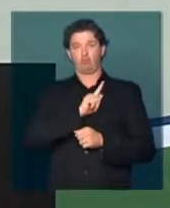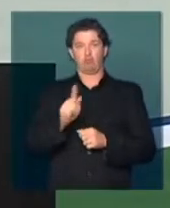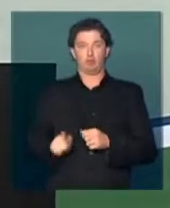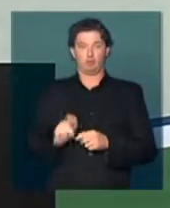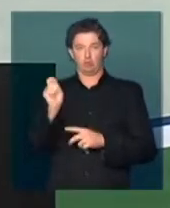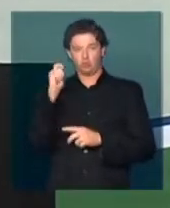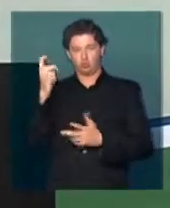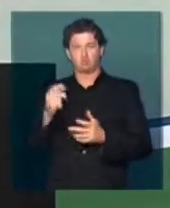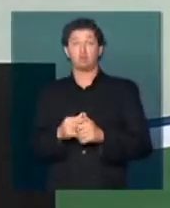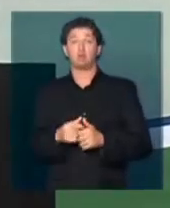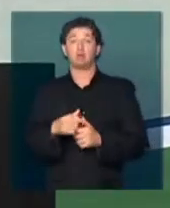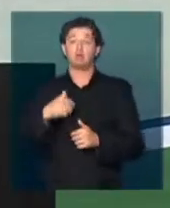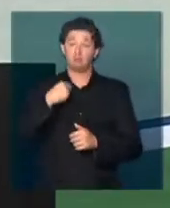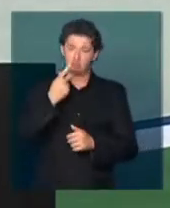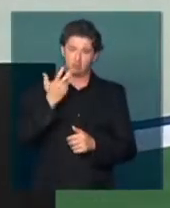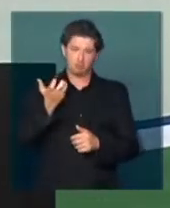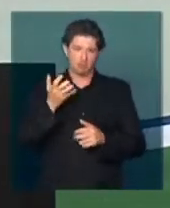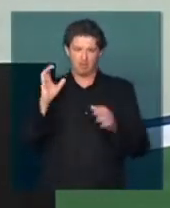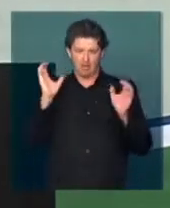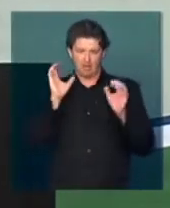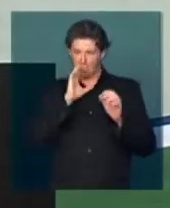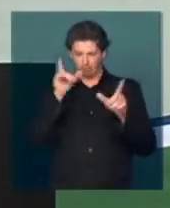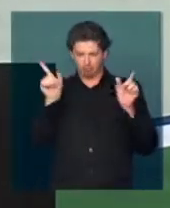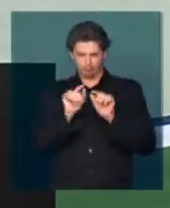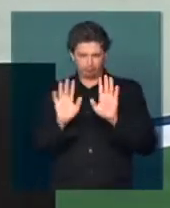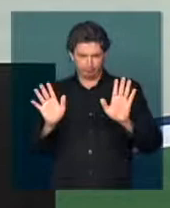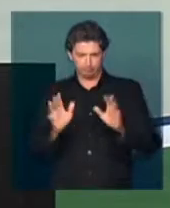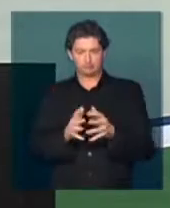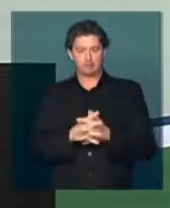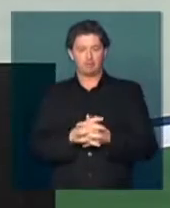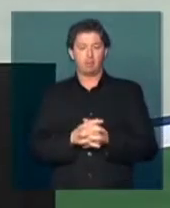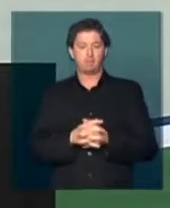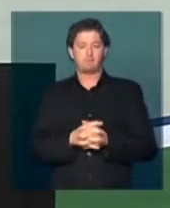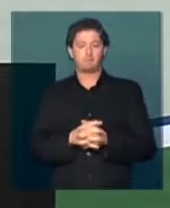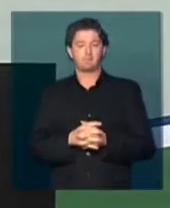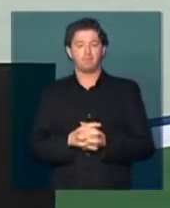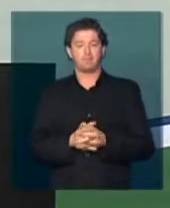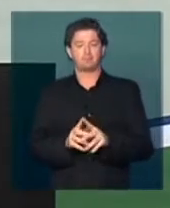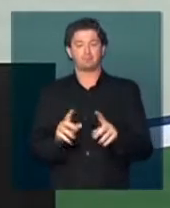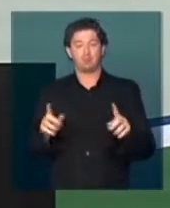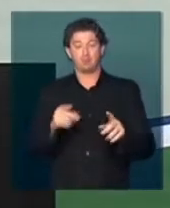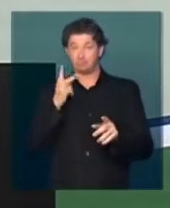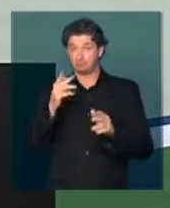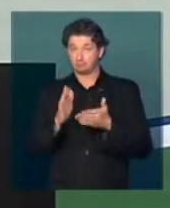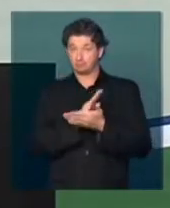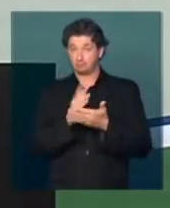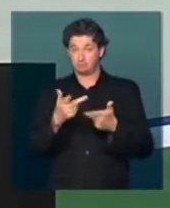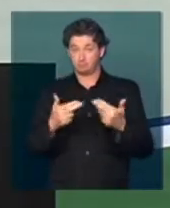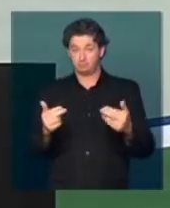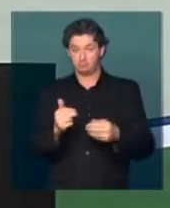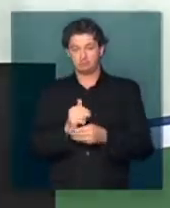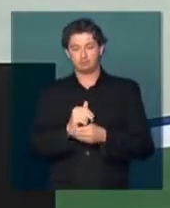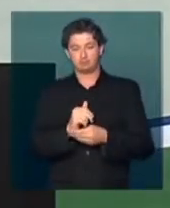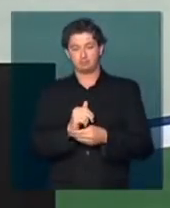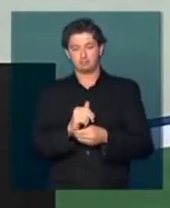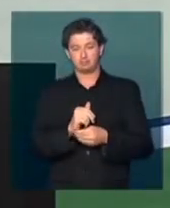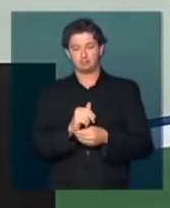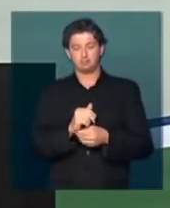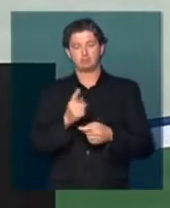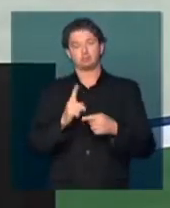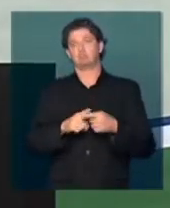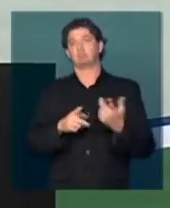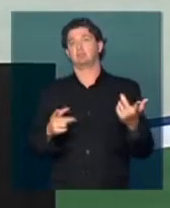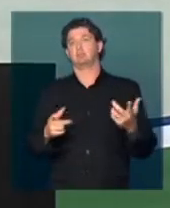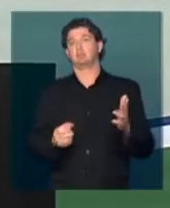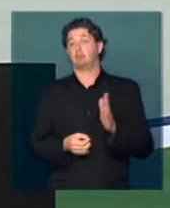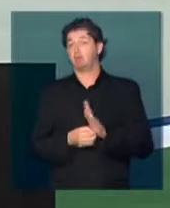ser bastante rápido, presidente Eduardo Cunha, mas fazer algumas colocações. E até porque